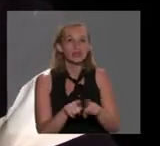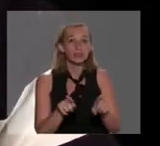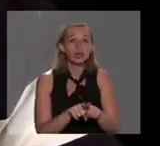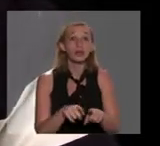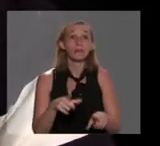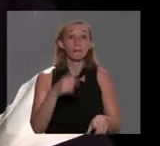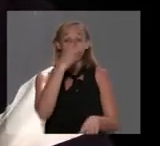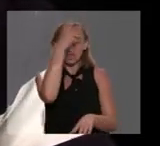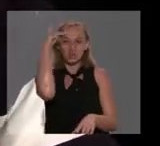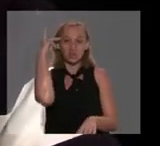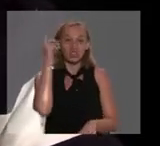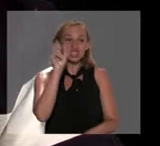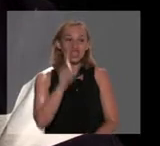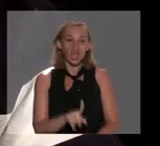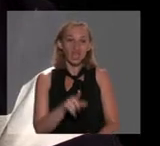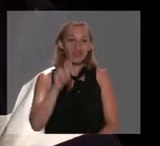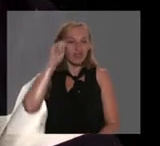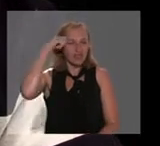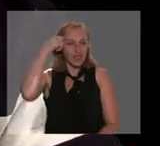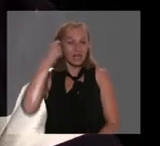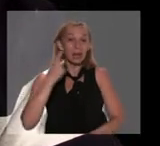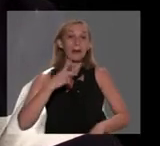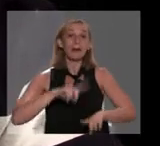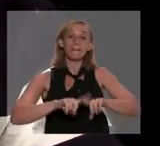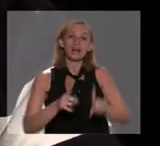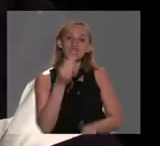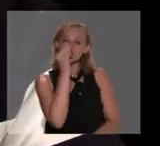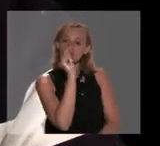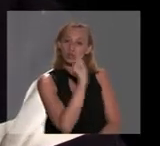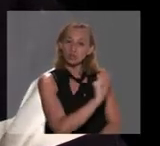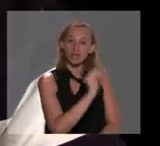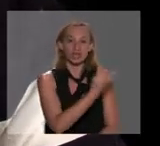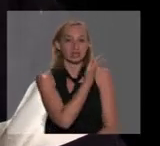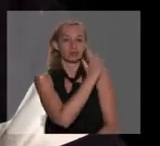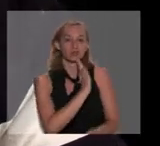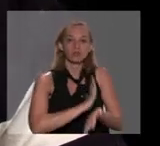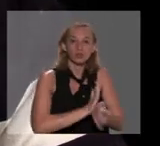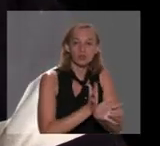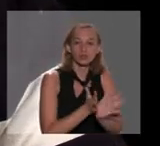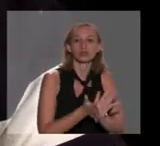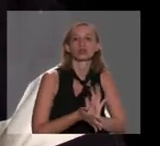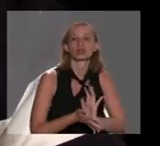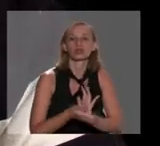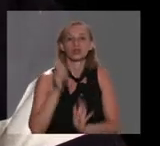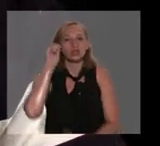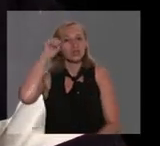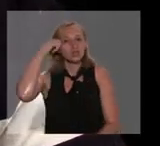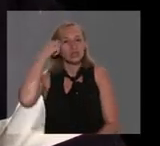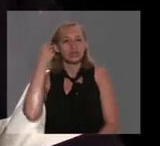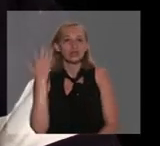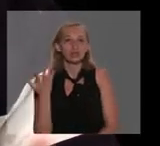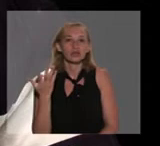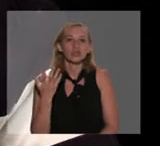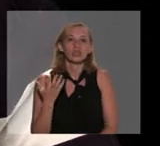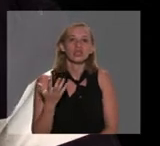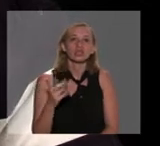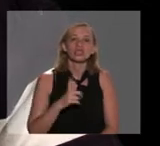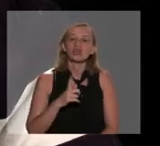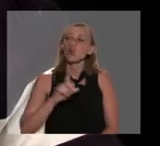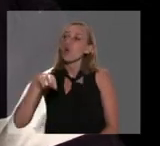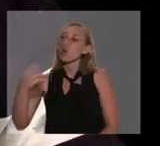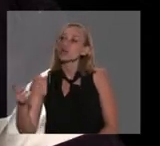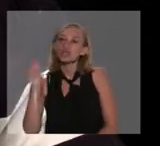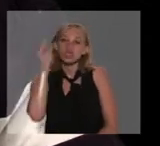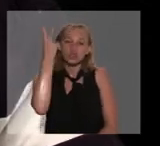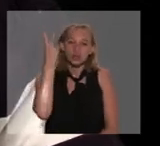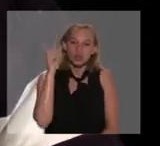como brancas, alguns, né, eles tinham a coragem de negar pautas da negritude, negar que nós